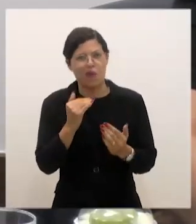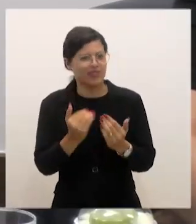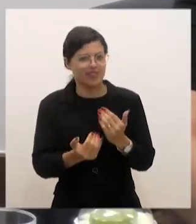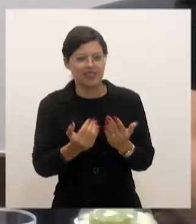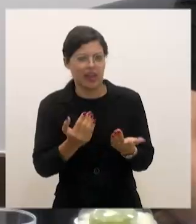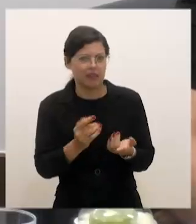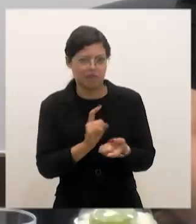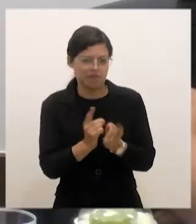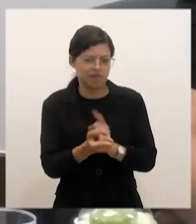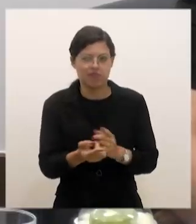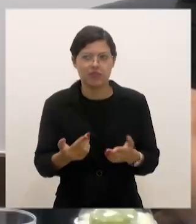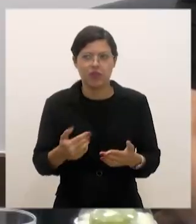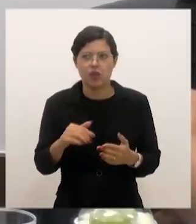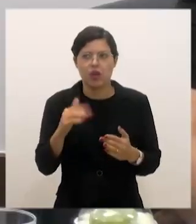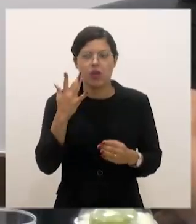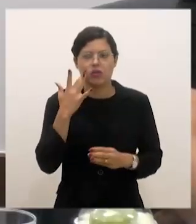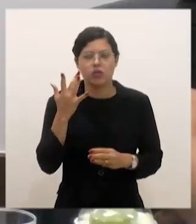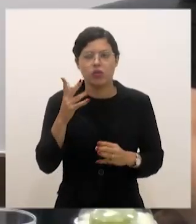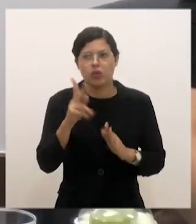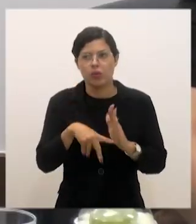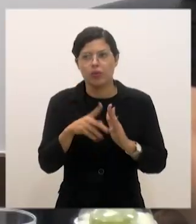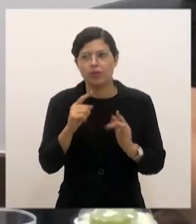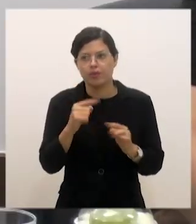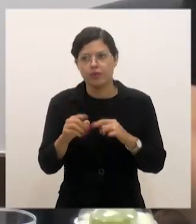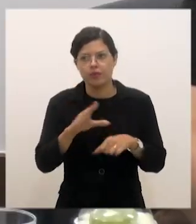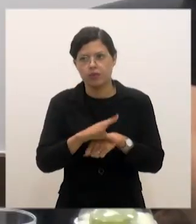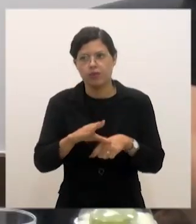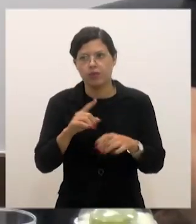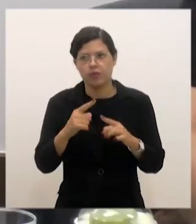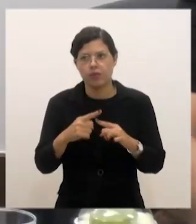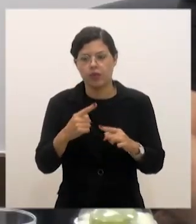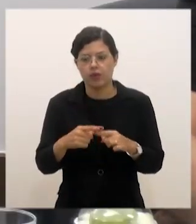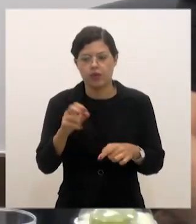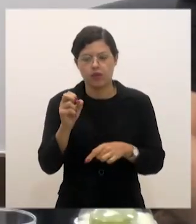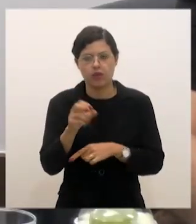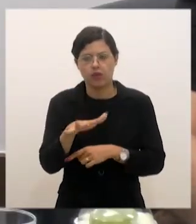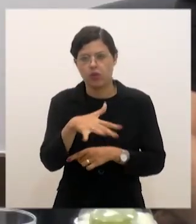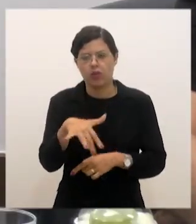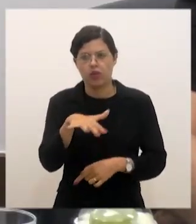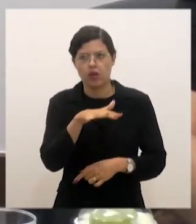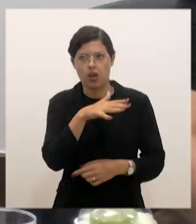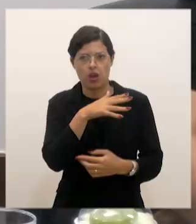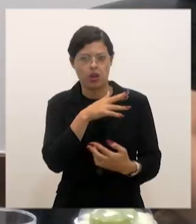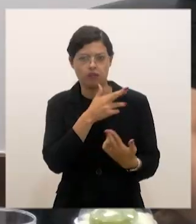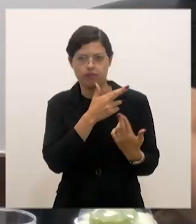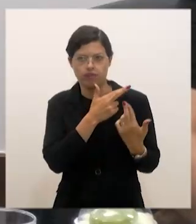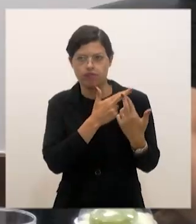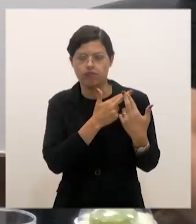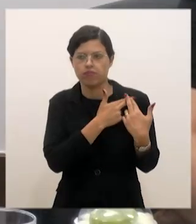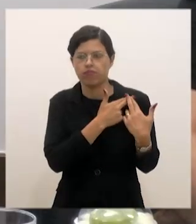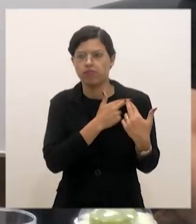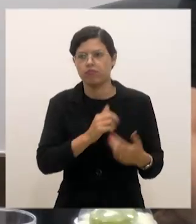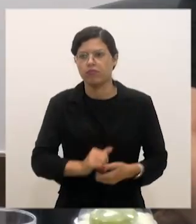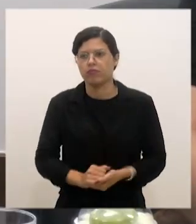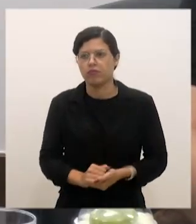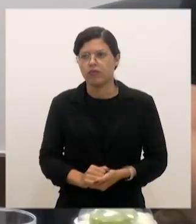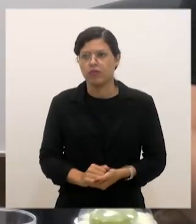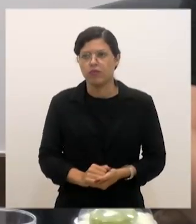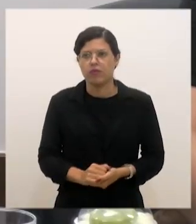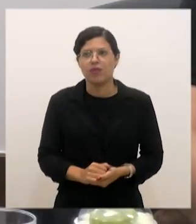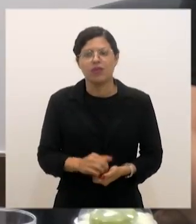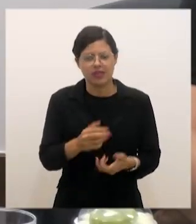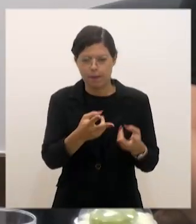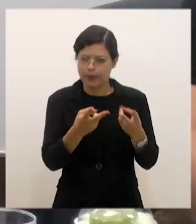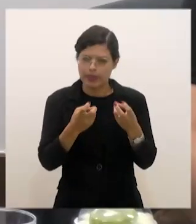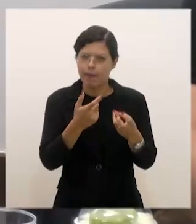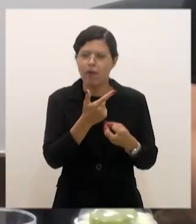projeto inconstitucional, por invasão de competência. Vossa Excelência percebeu que é outro Cozzolino o autor.